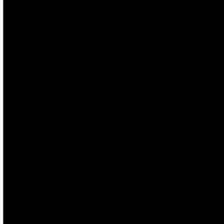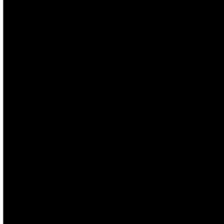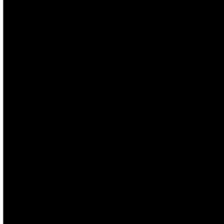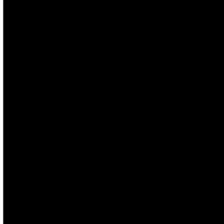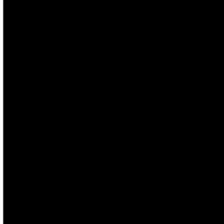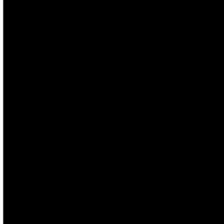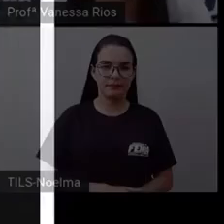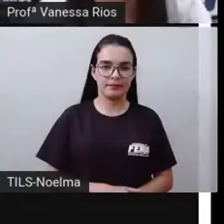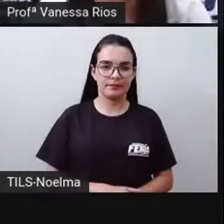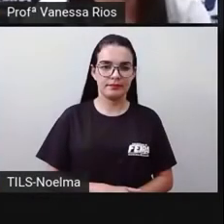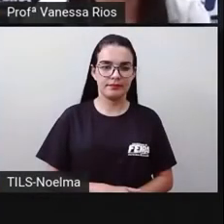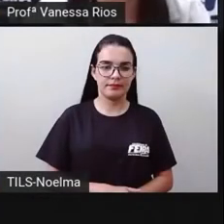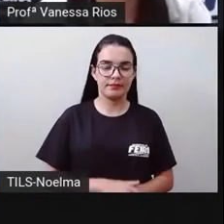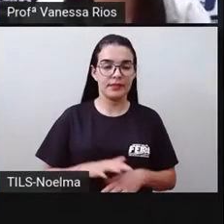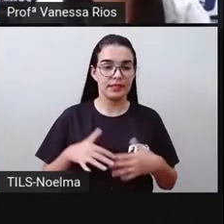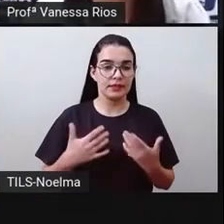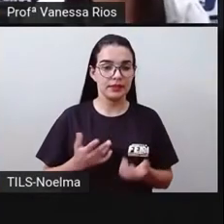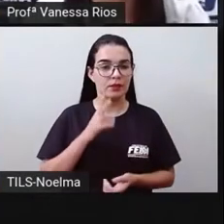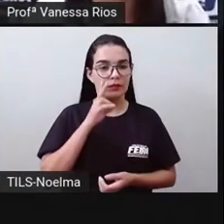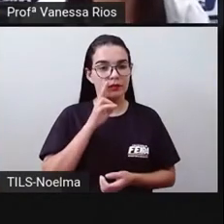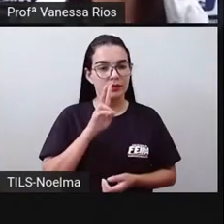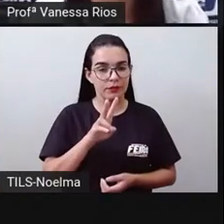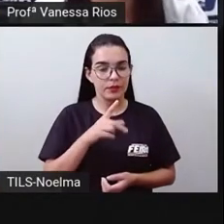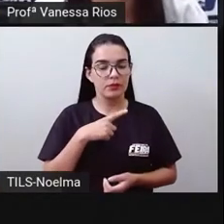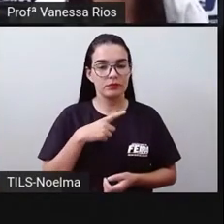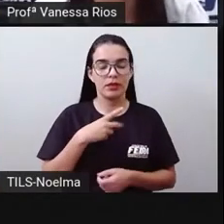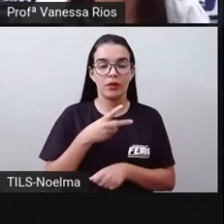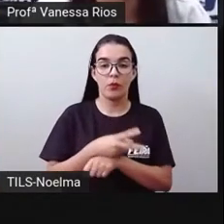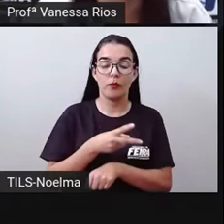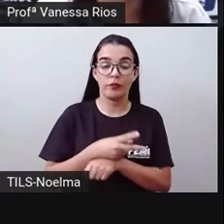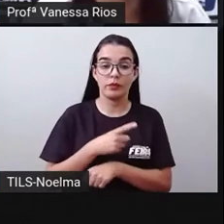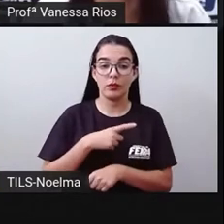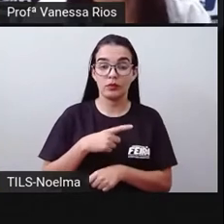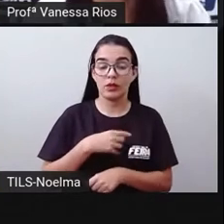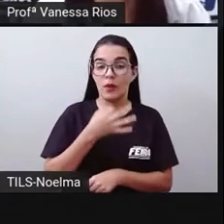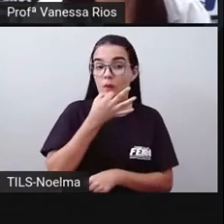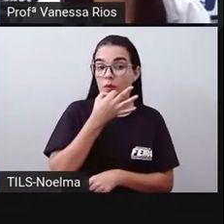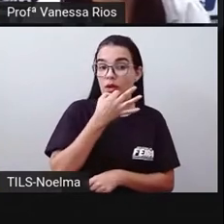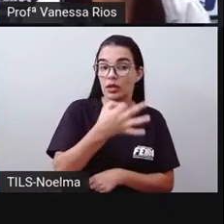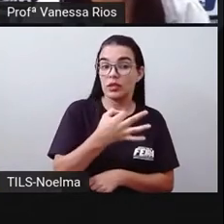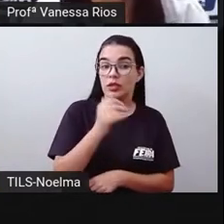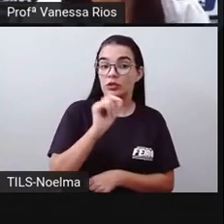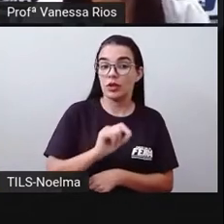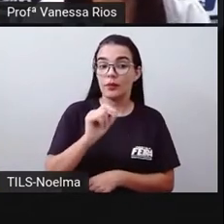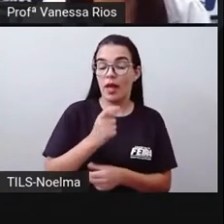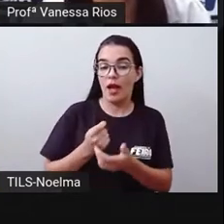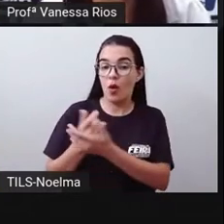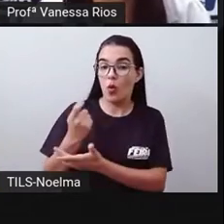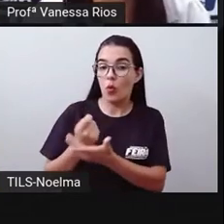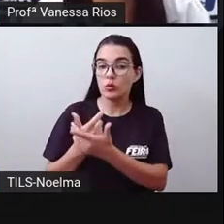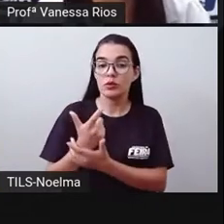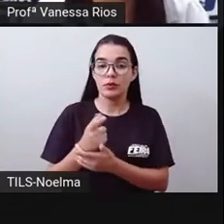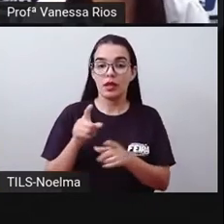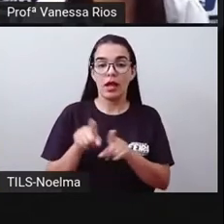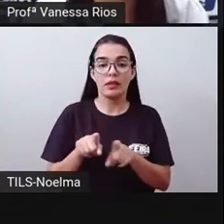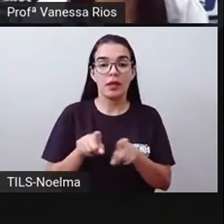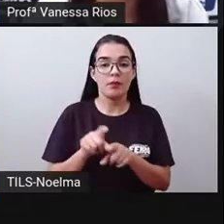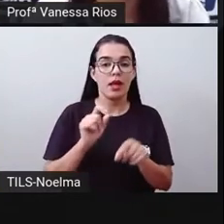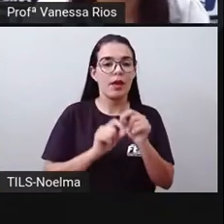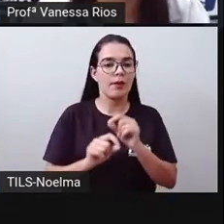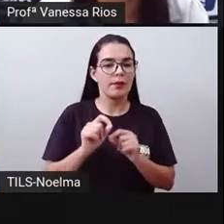Viram aí, não é? O vídeo, a animação, ela faz uma crítica ao consumismo e também à